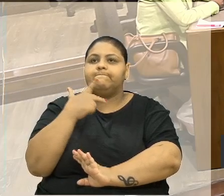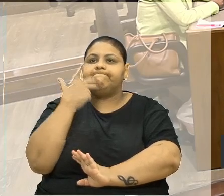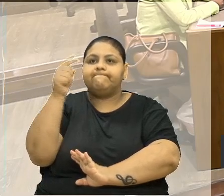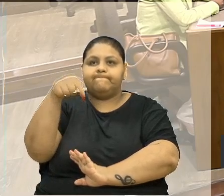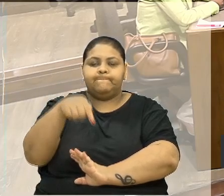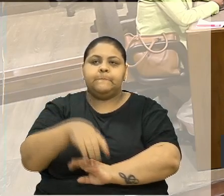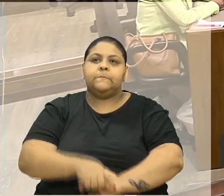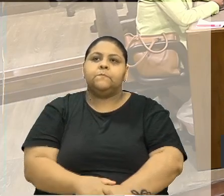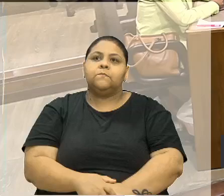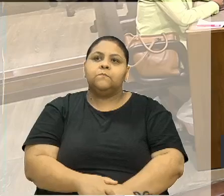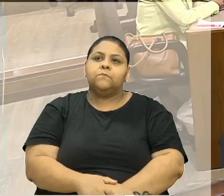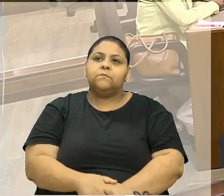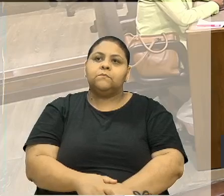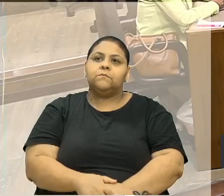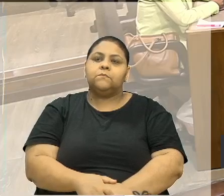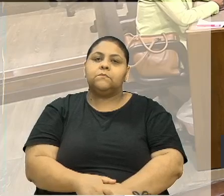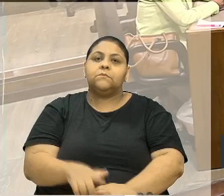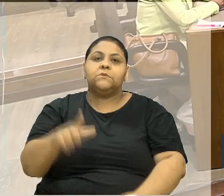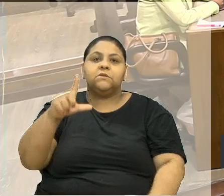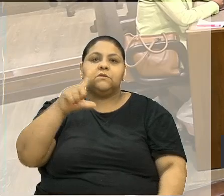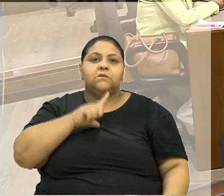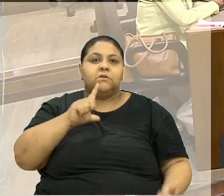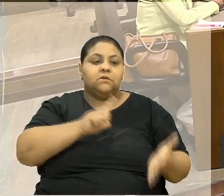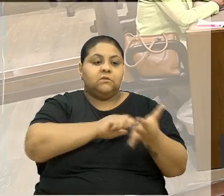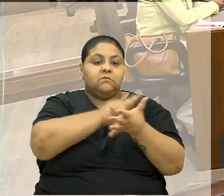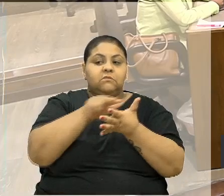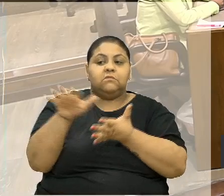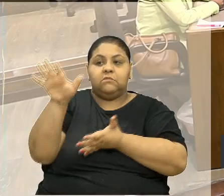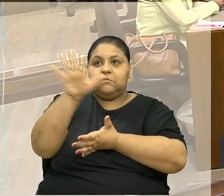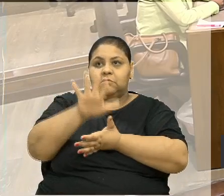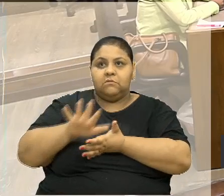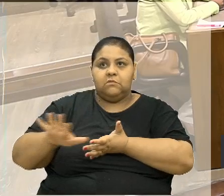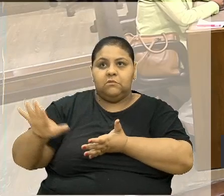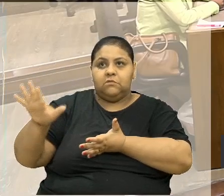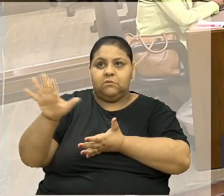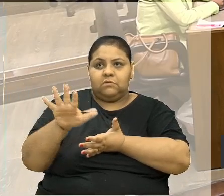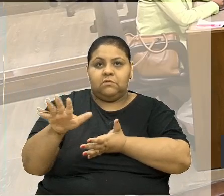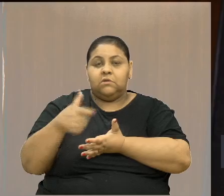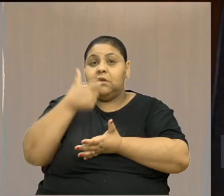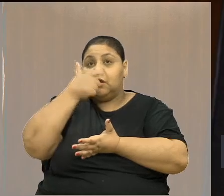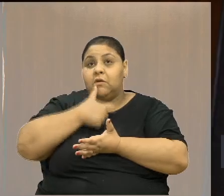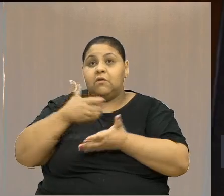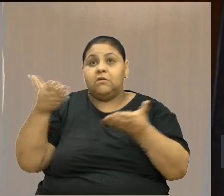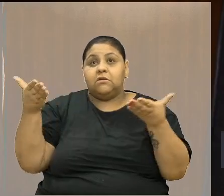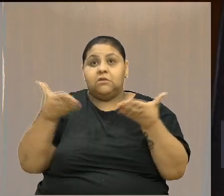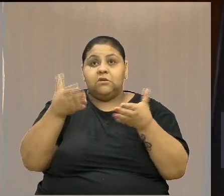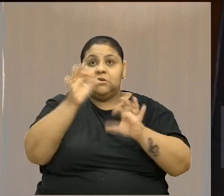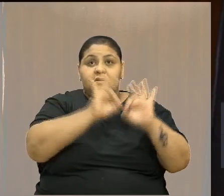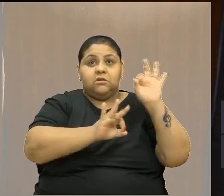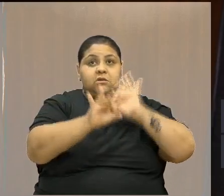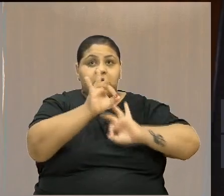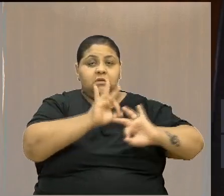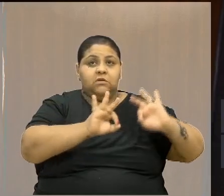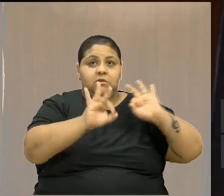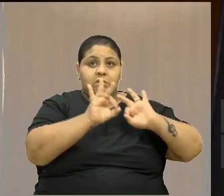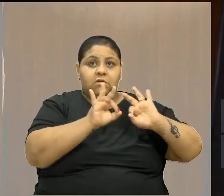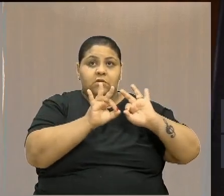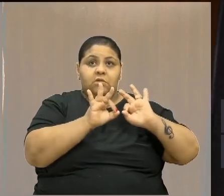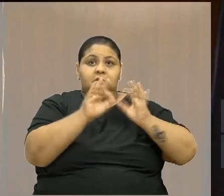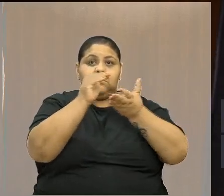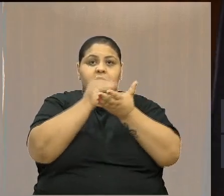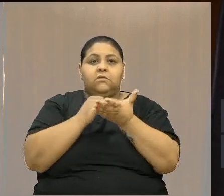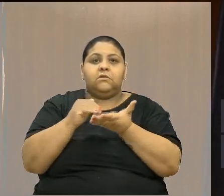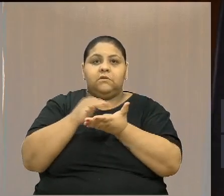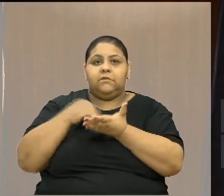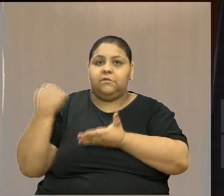aqui. Teria várias áreas para se colocar, né? Eu acho que agora, na montagem do secretariado,